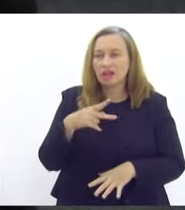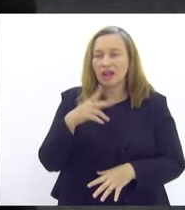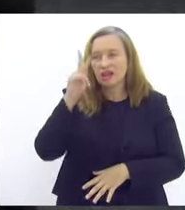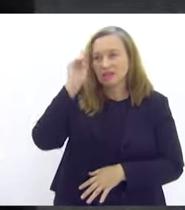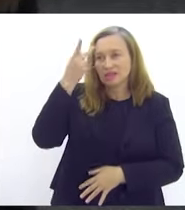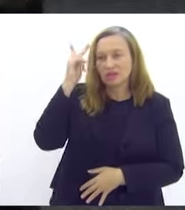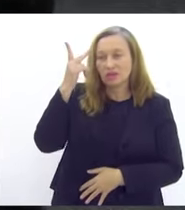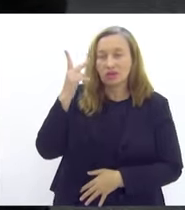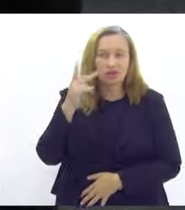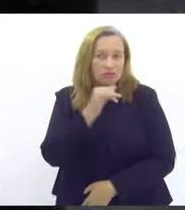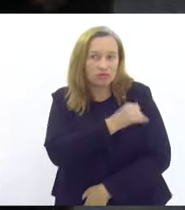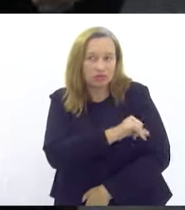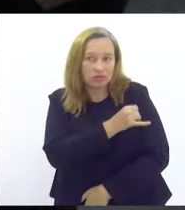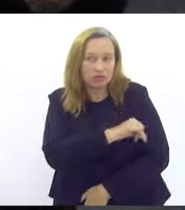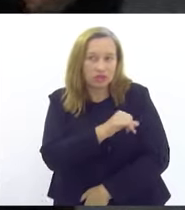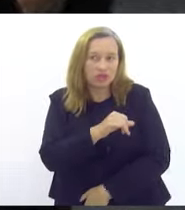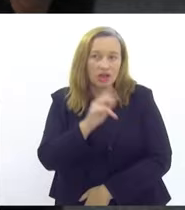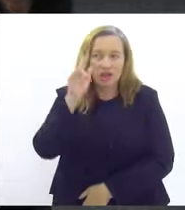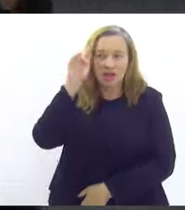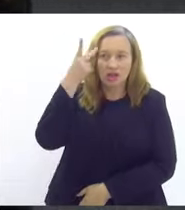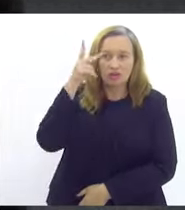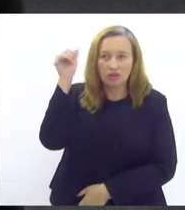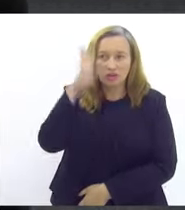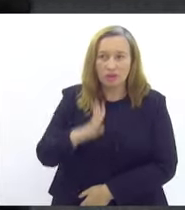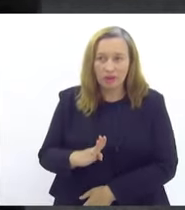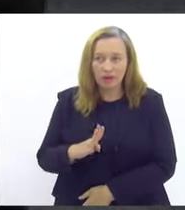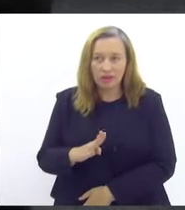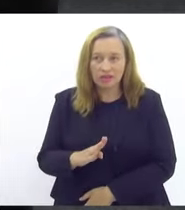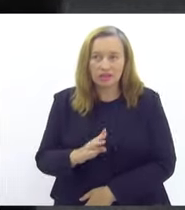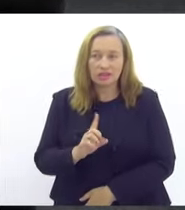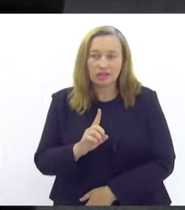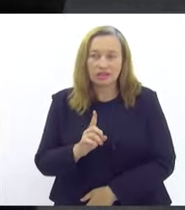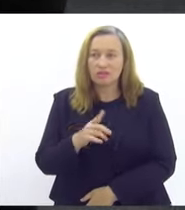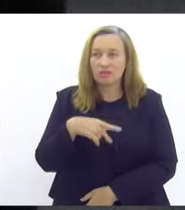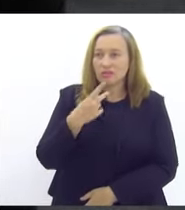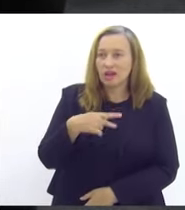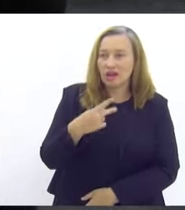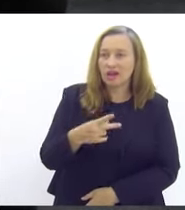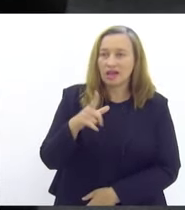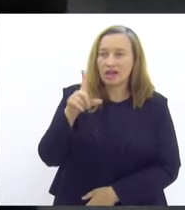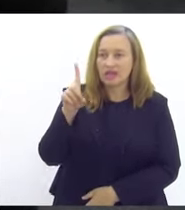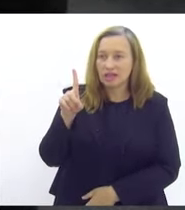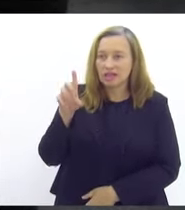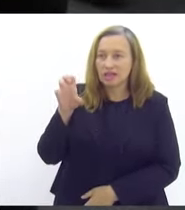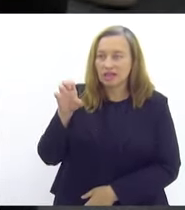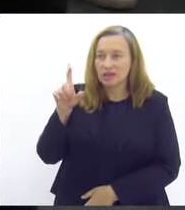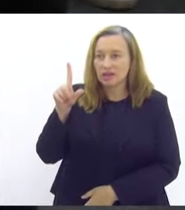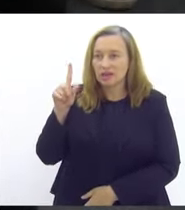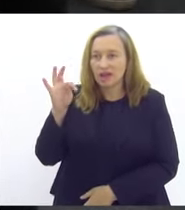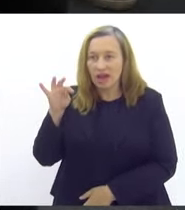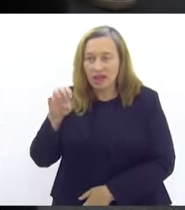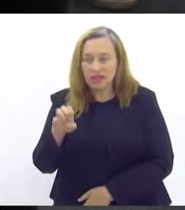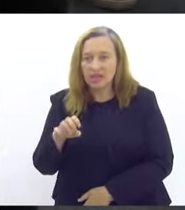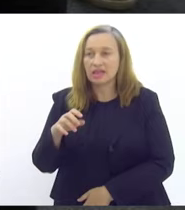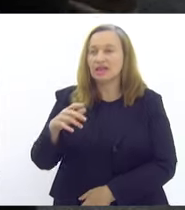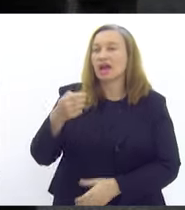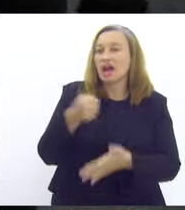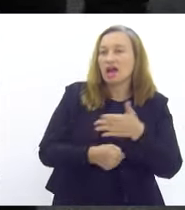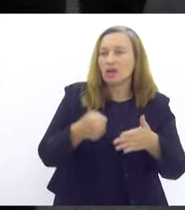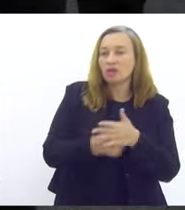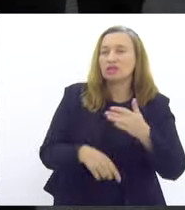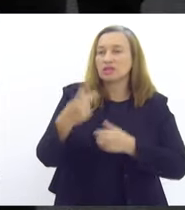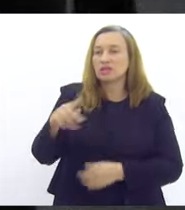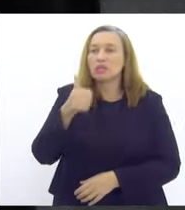história do Rio de Janeiro, na história do país, sem falar de Delgar de Ângelo, da luta da sua mãe, do que representou